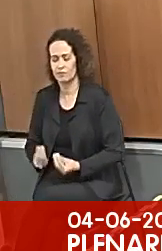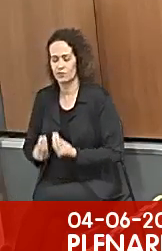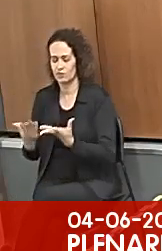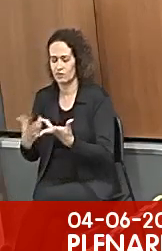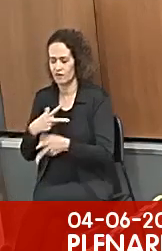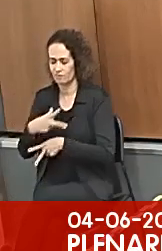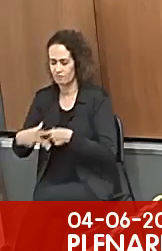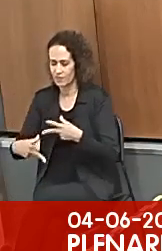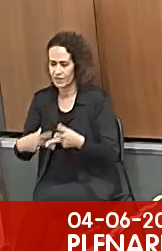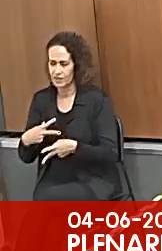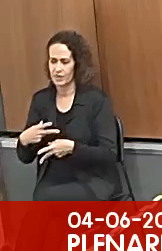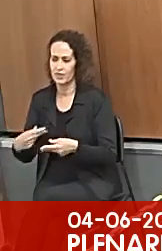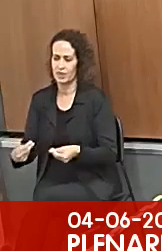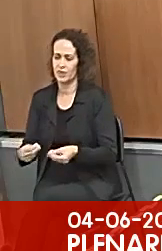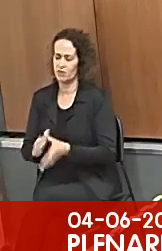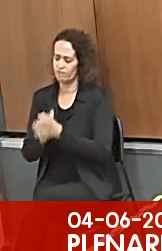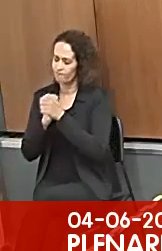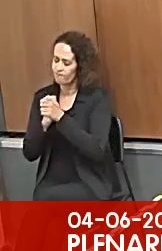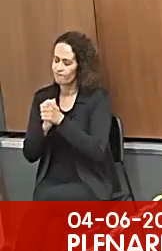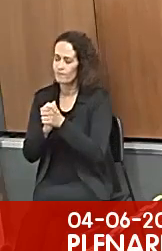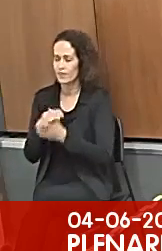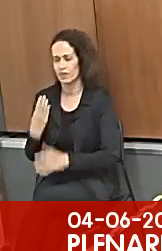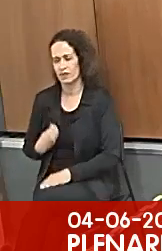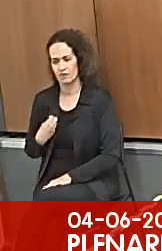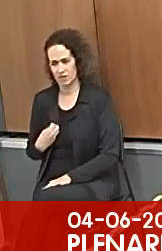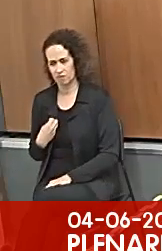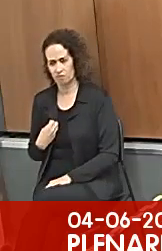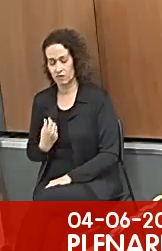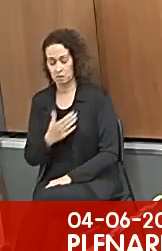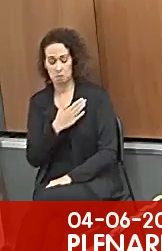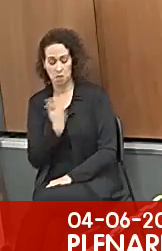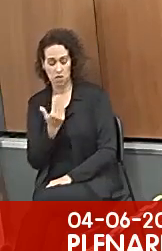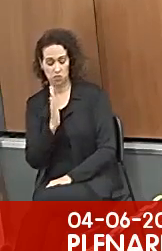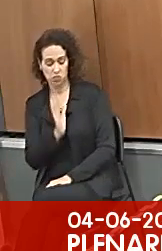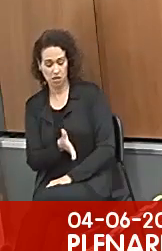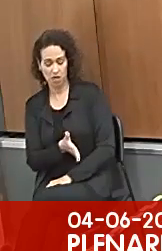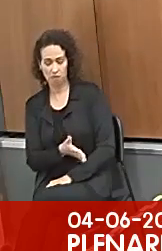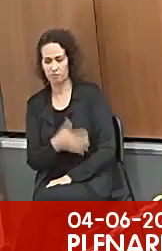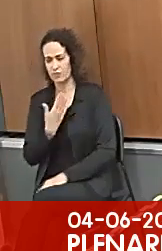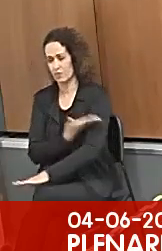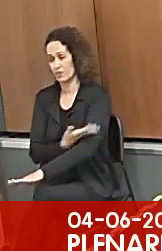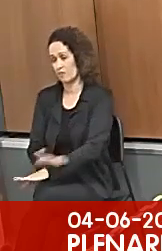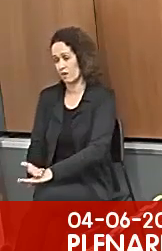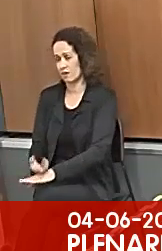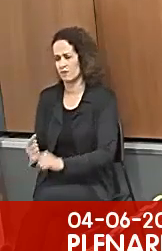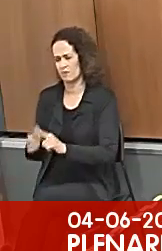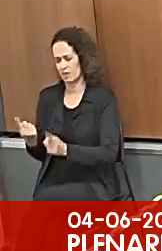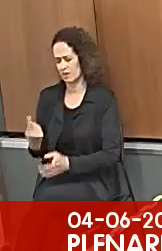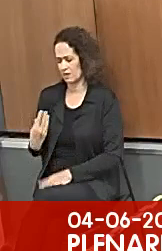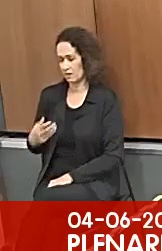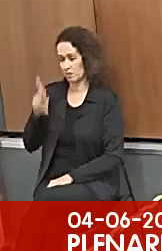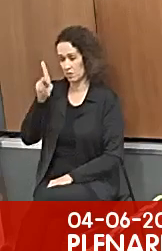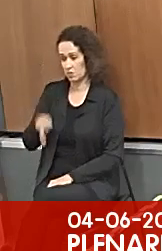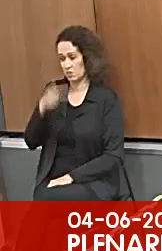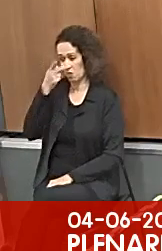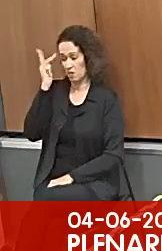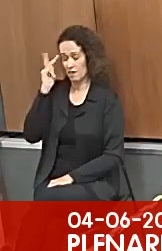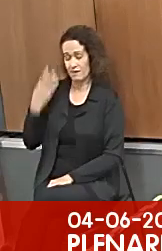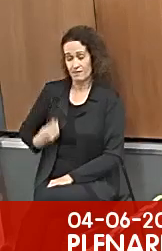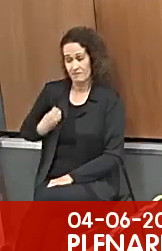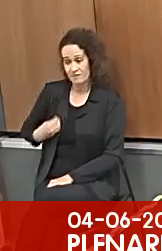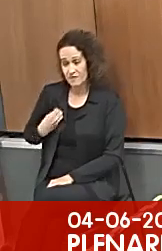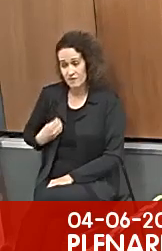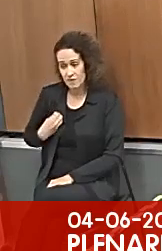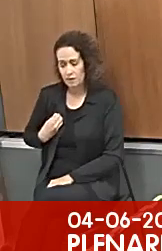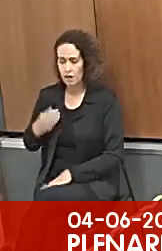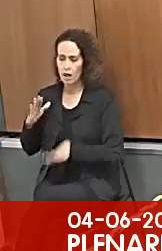porque em morte a gente homenageia o tempo inteiro, né, os viadutos, nomes de rua e por aí vai, mas em vida, muitas vezes, a